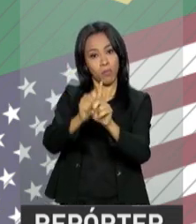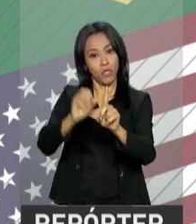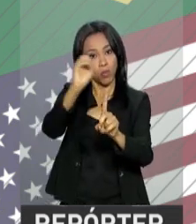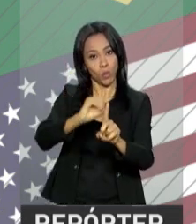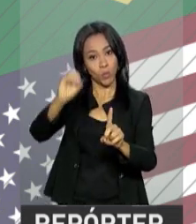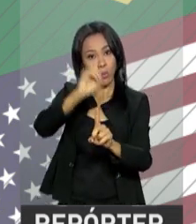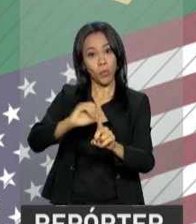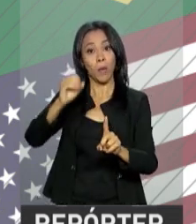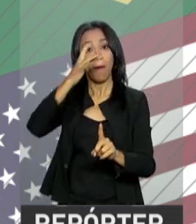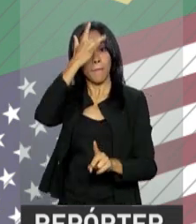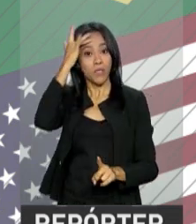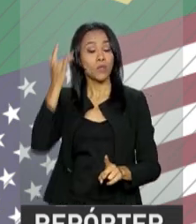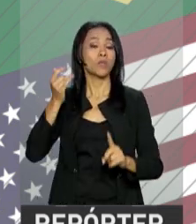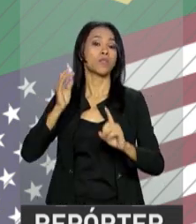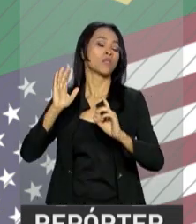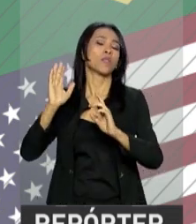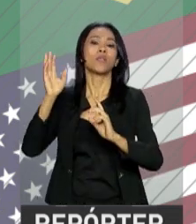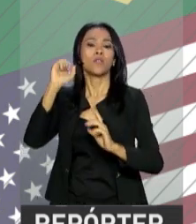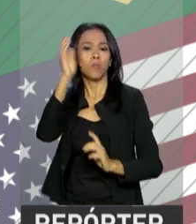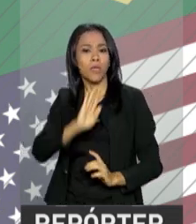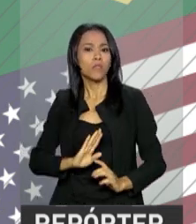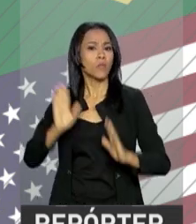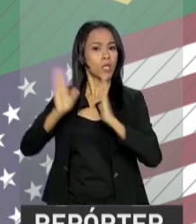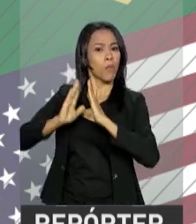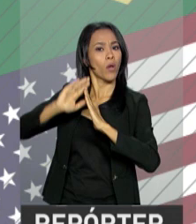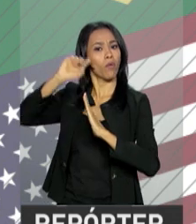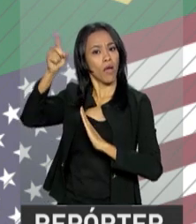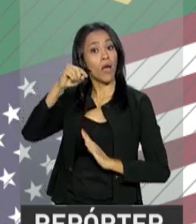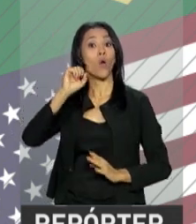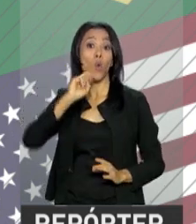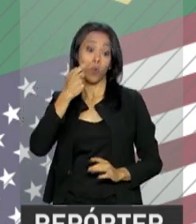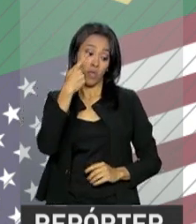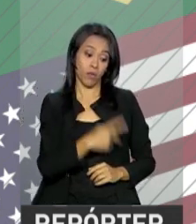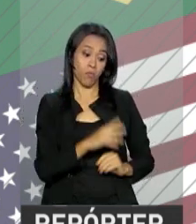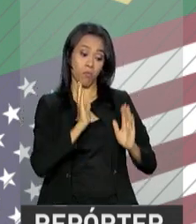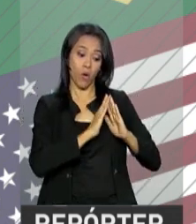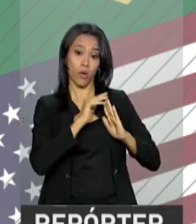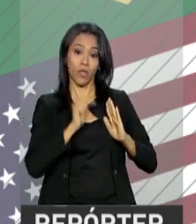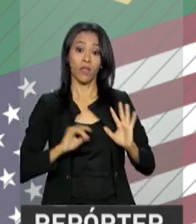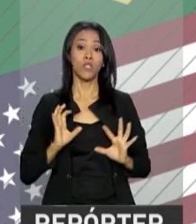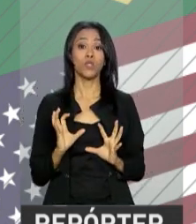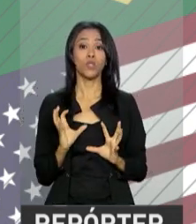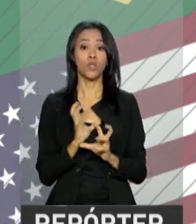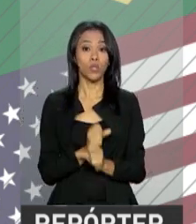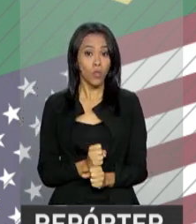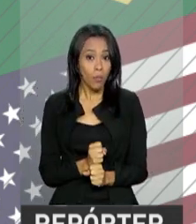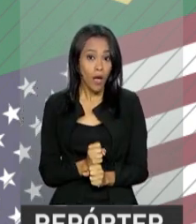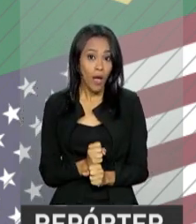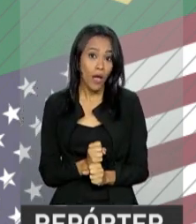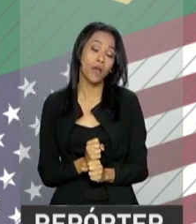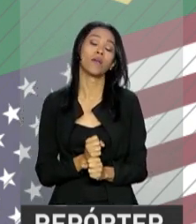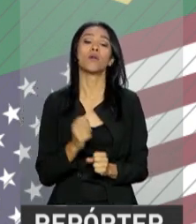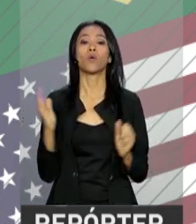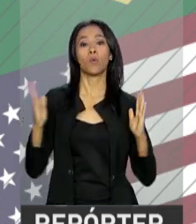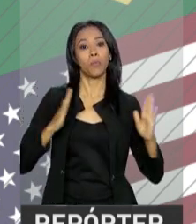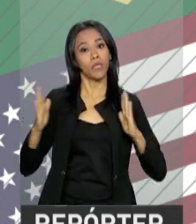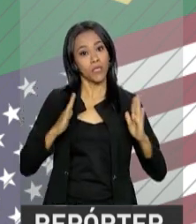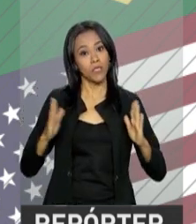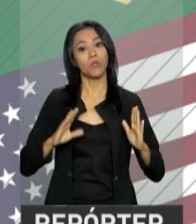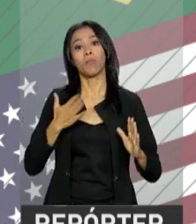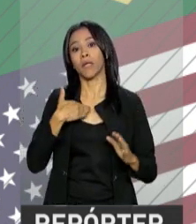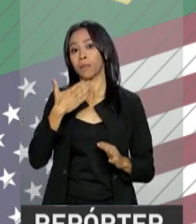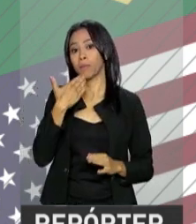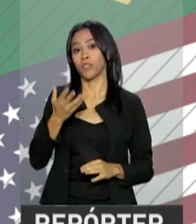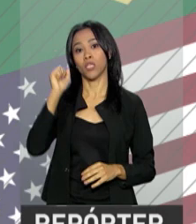estados unidos e norte americanos que moram aqui vão poder somar os períodos de contribuição dos dois países para pedir a